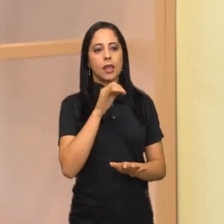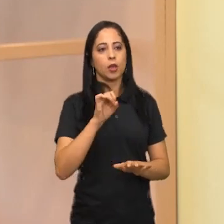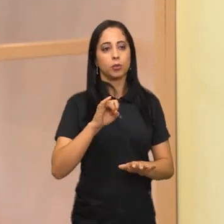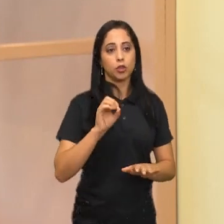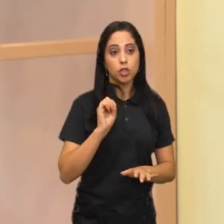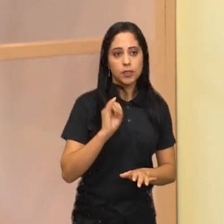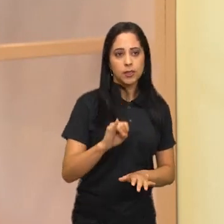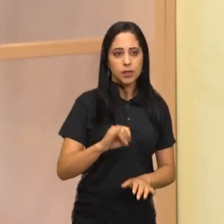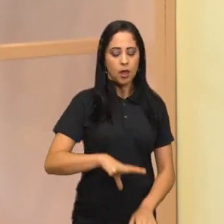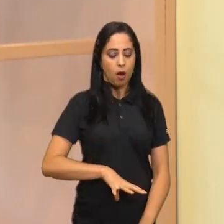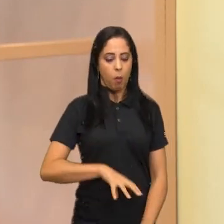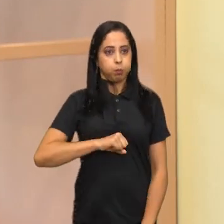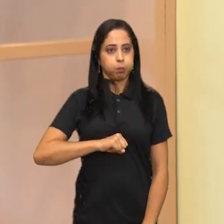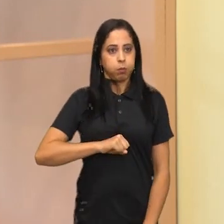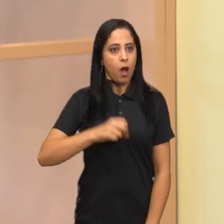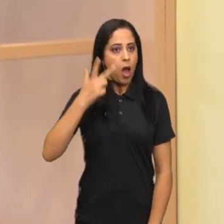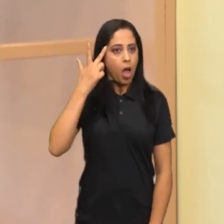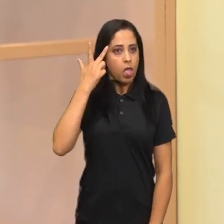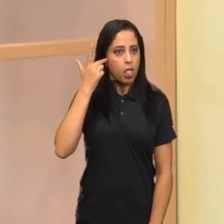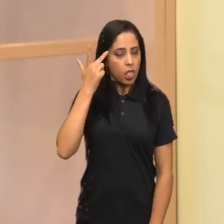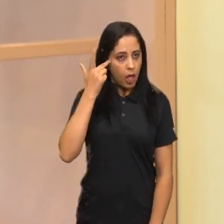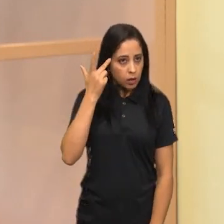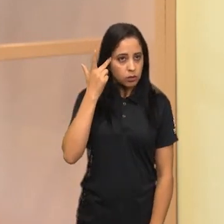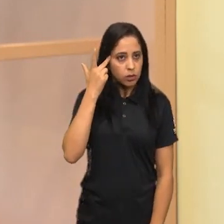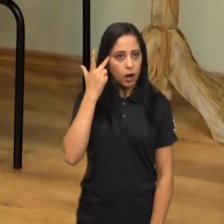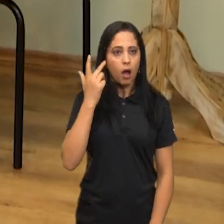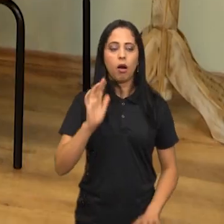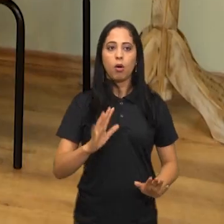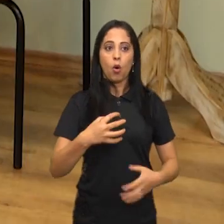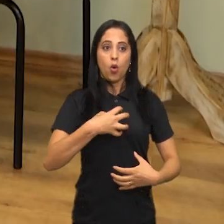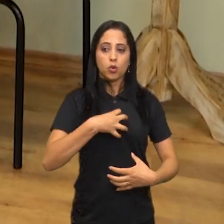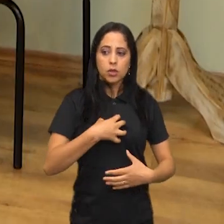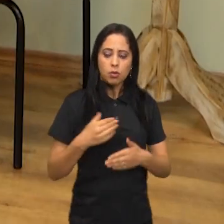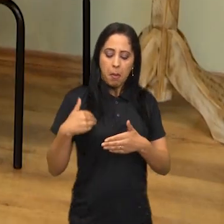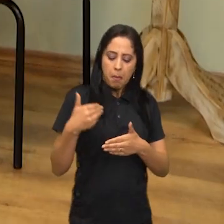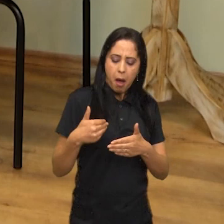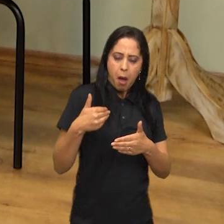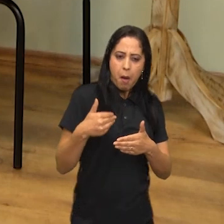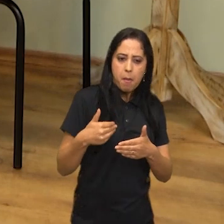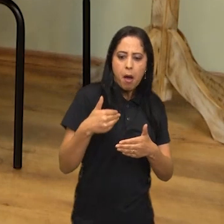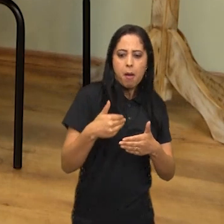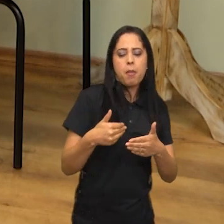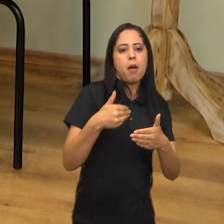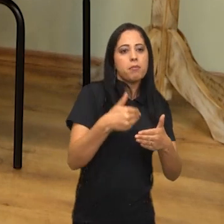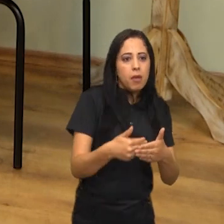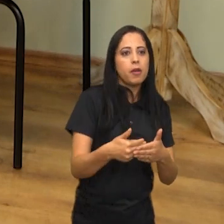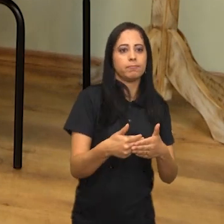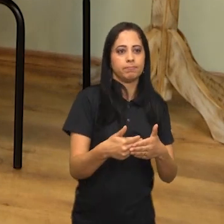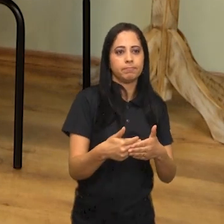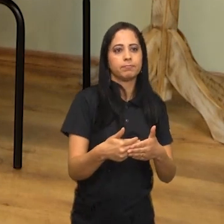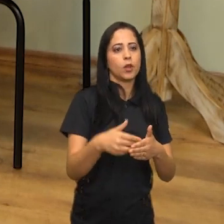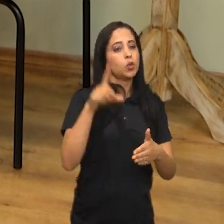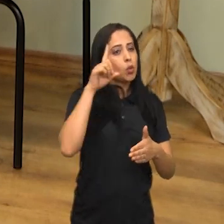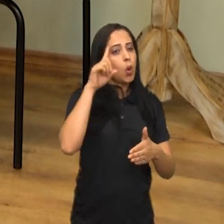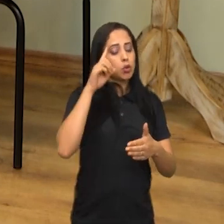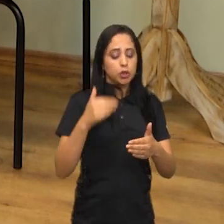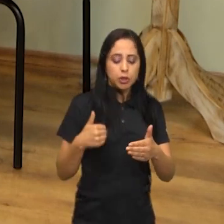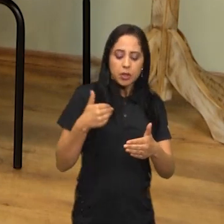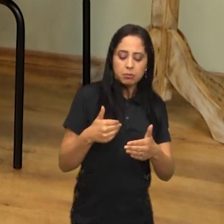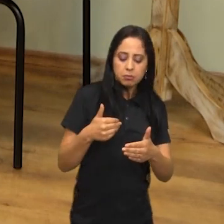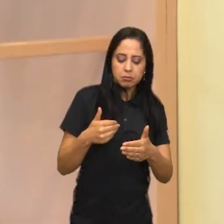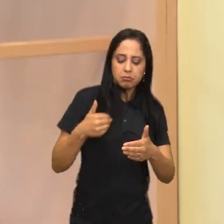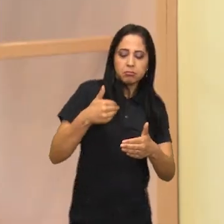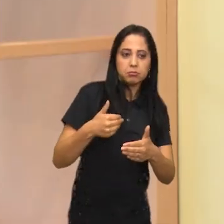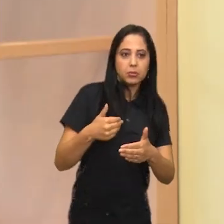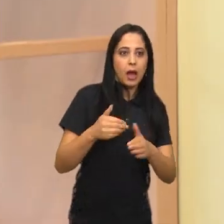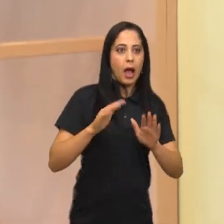menopausa natural, os sintomas vêm aos poucos, né? Ele vem um pouco cada dia, eu imagino. Quando